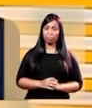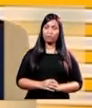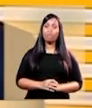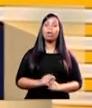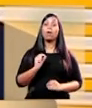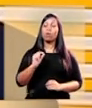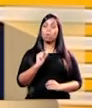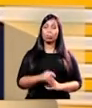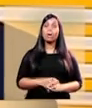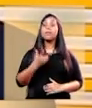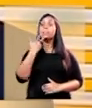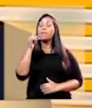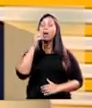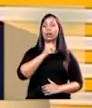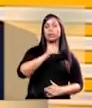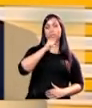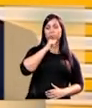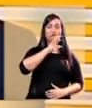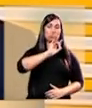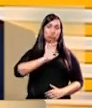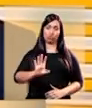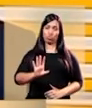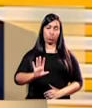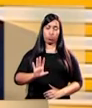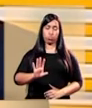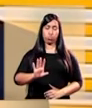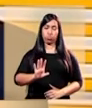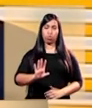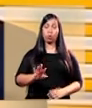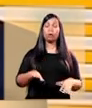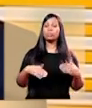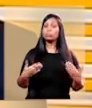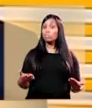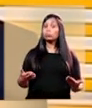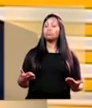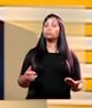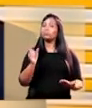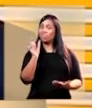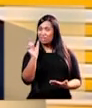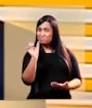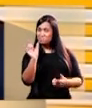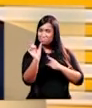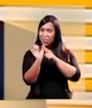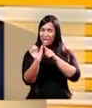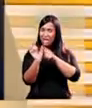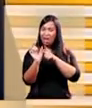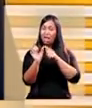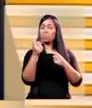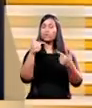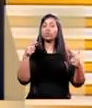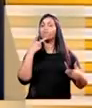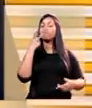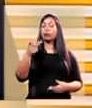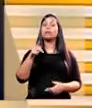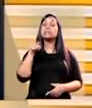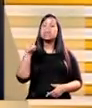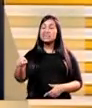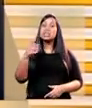não existe. Existe a designação pai e mãe. E não consta no final da certidão, no